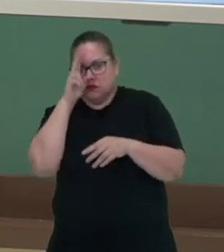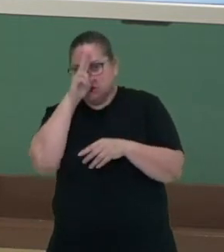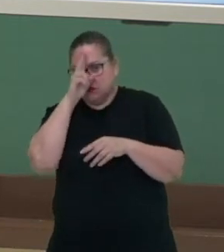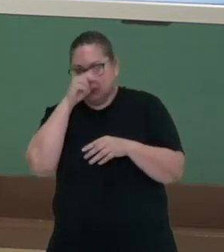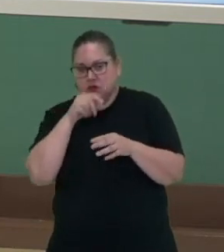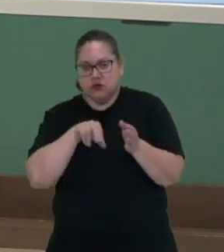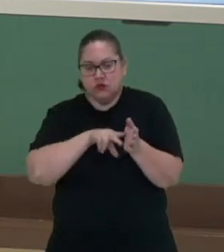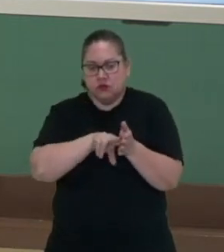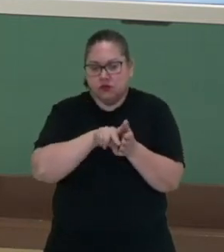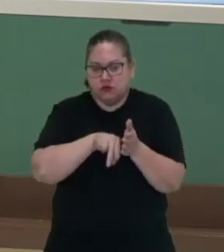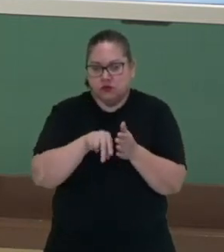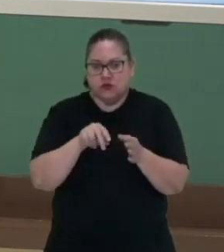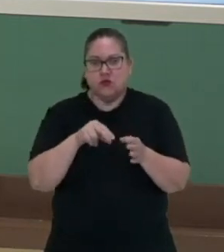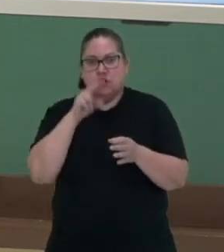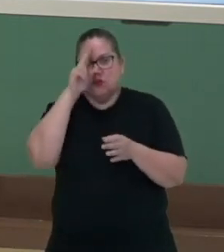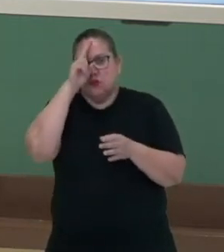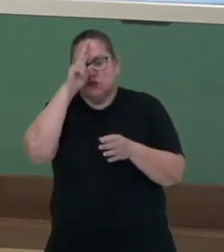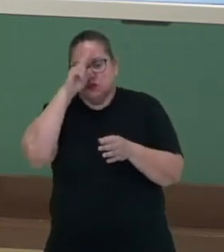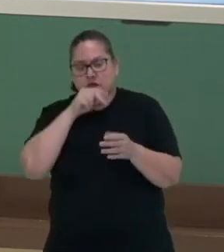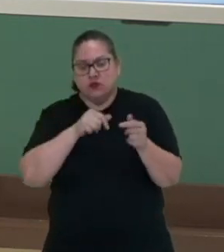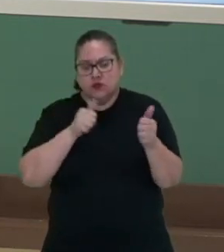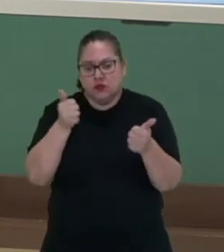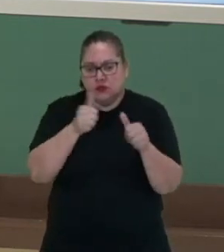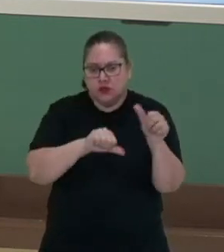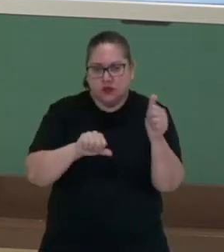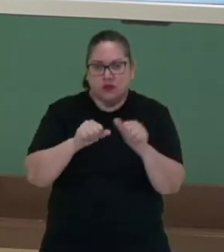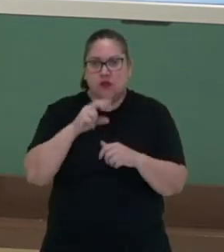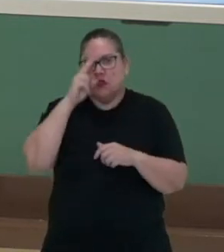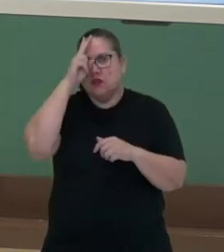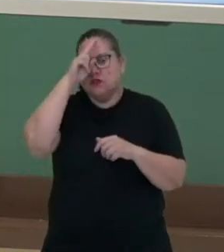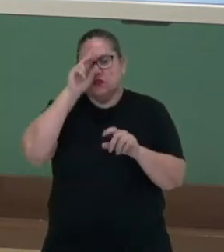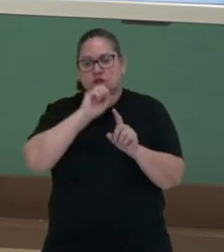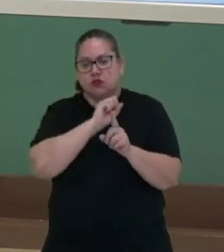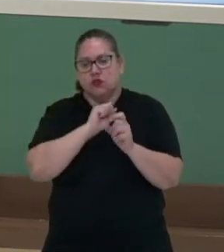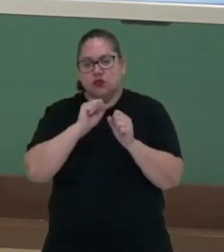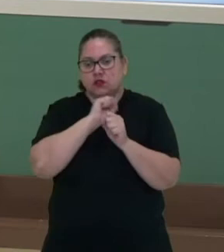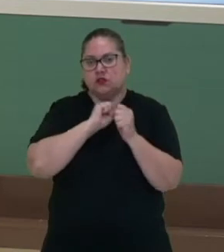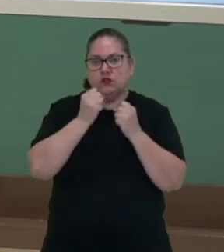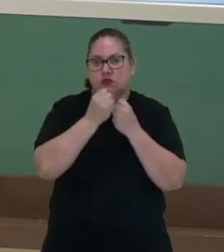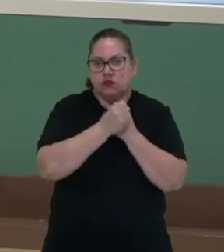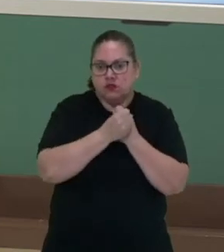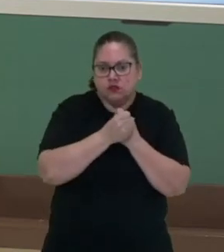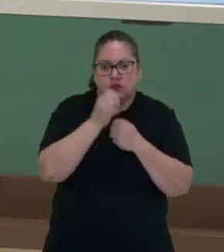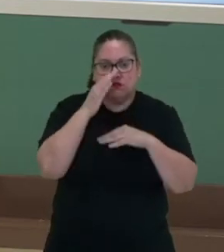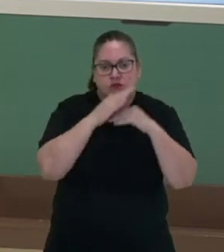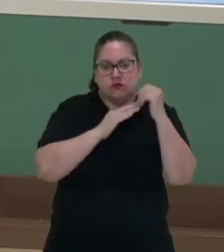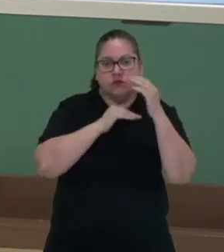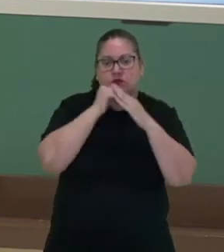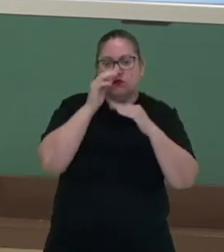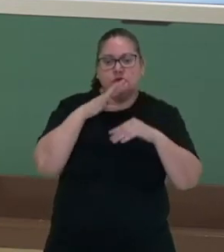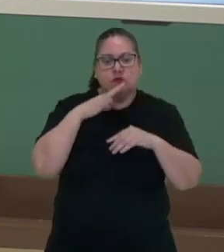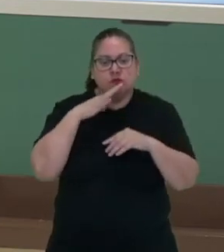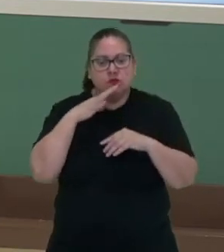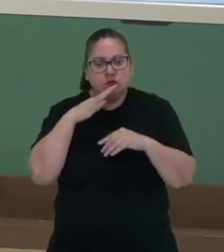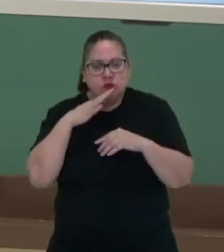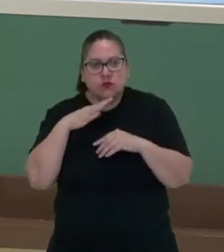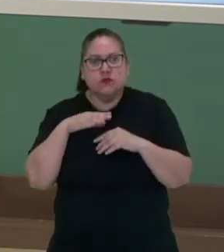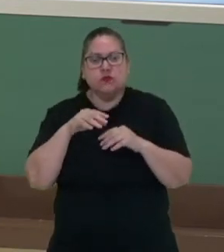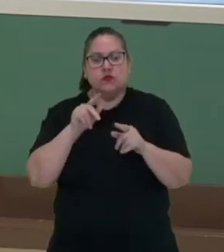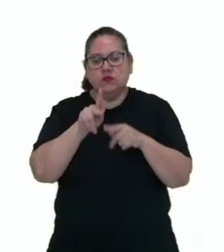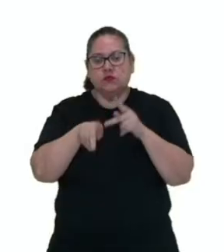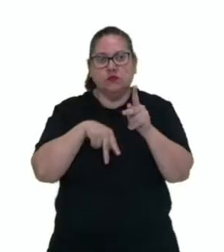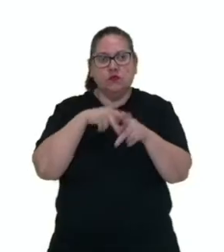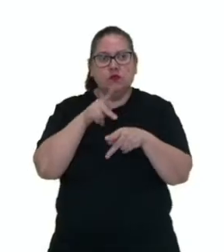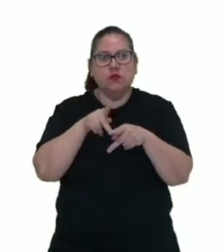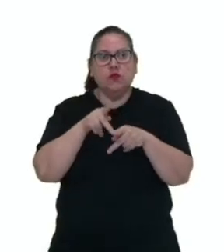e biologia, história e química, história e sociologia, que nos permitiu construir um conhecimento sobre esses povos,